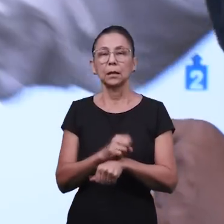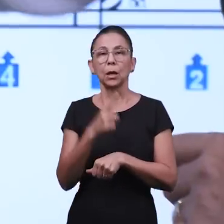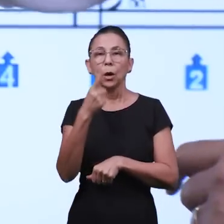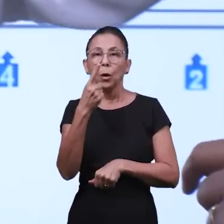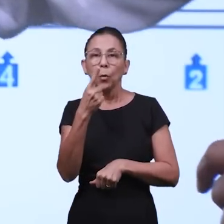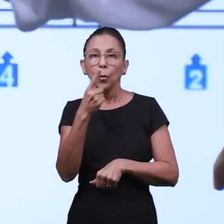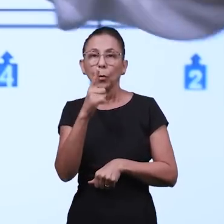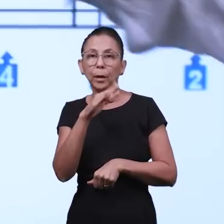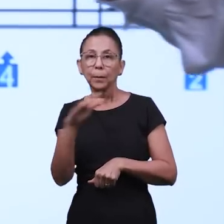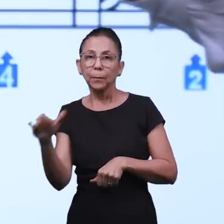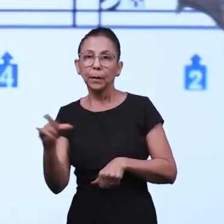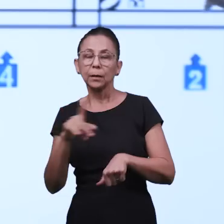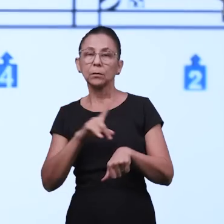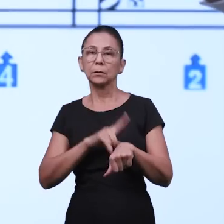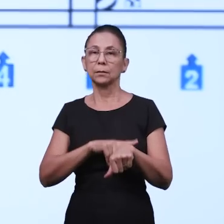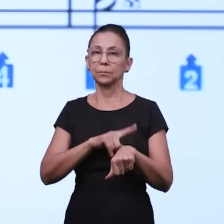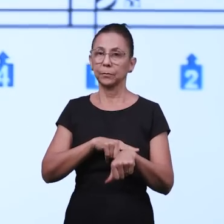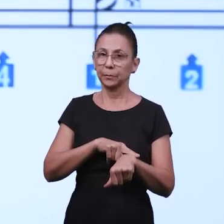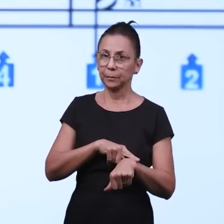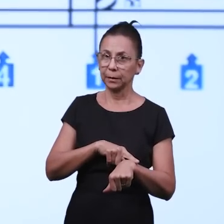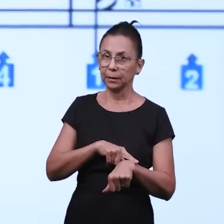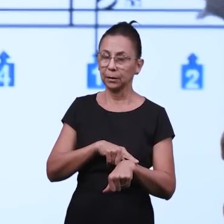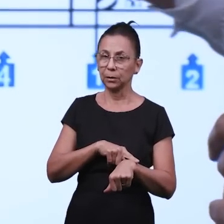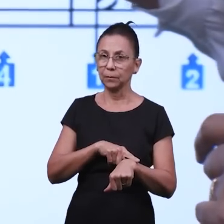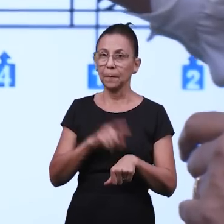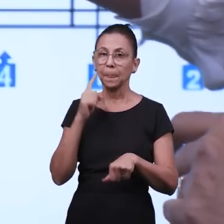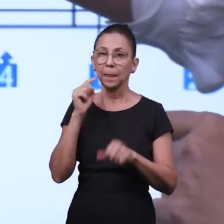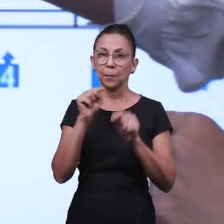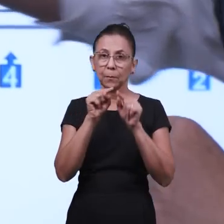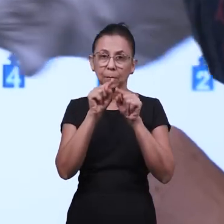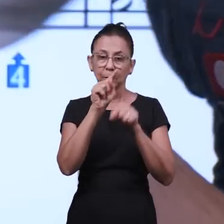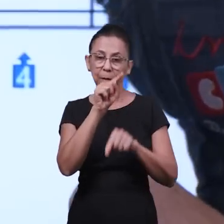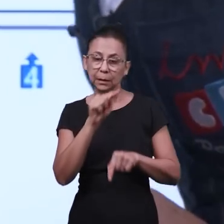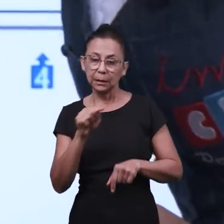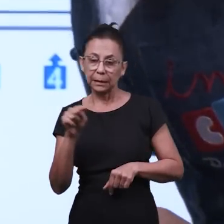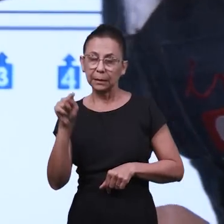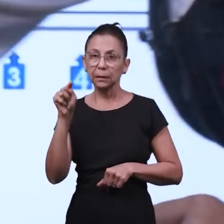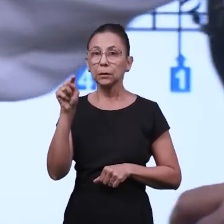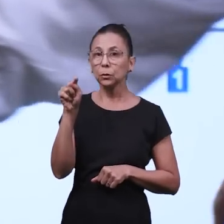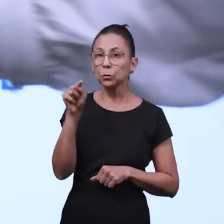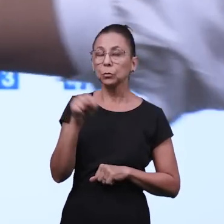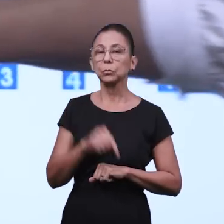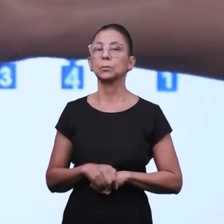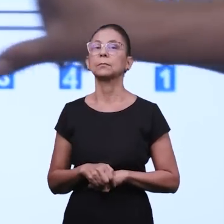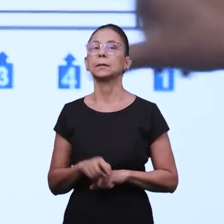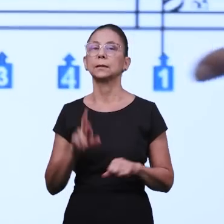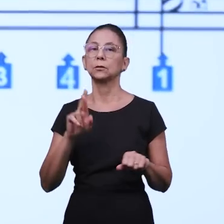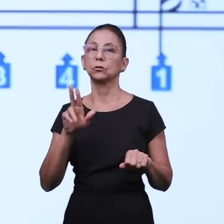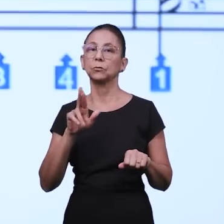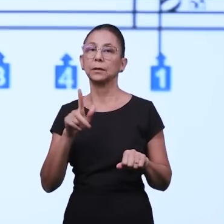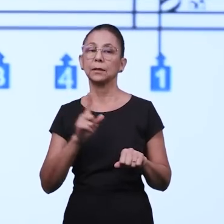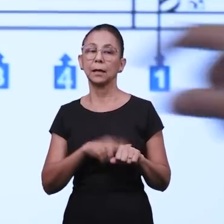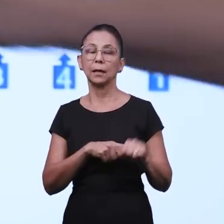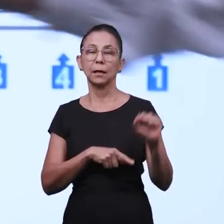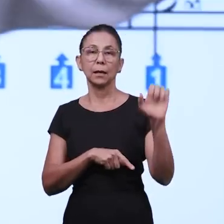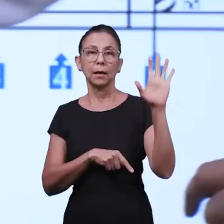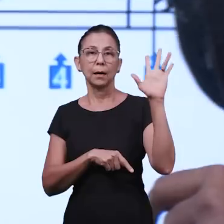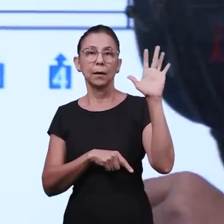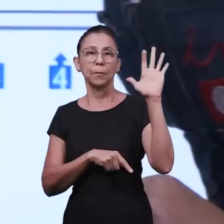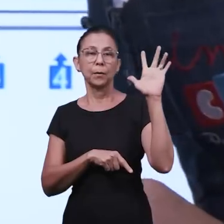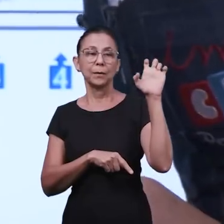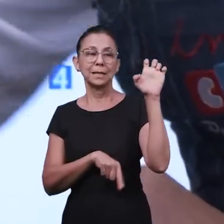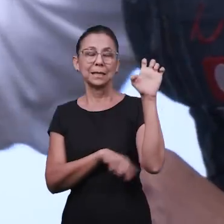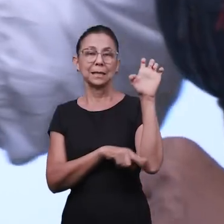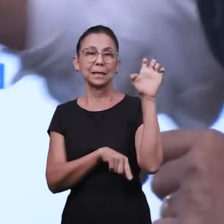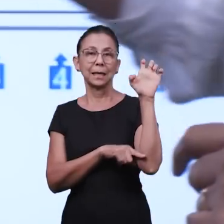meio. Temos ligadura, mas o diferencial para o piano está na mão esquerda,